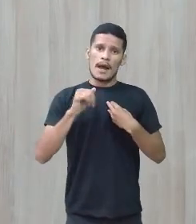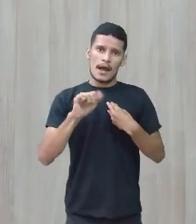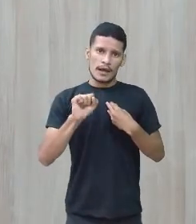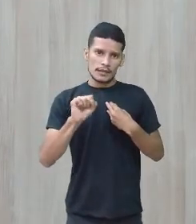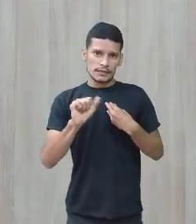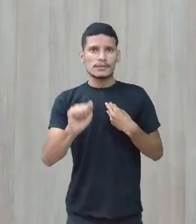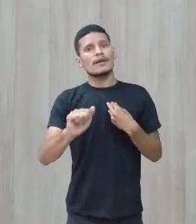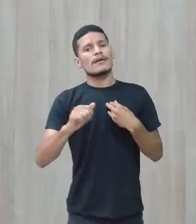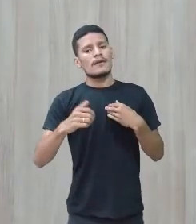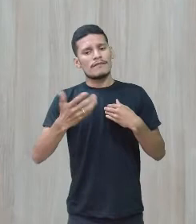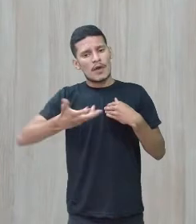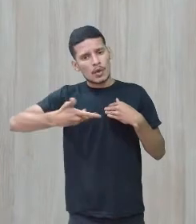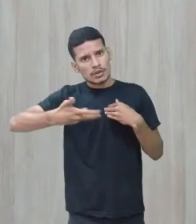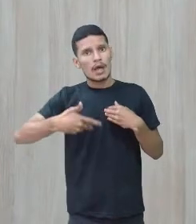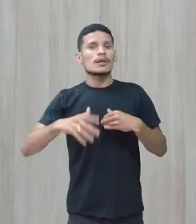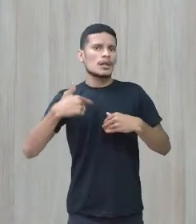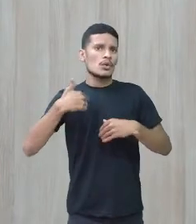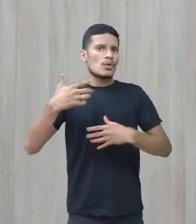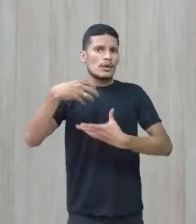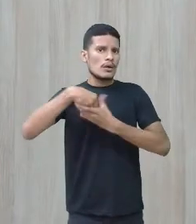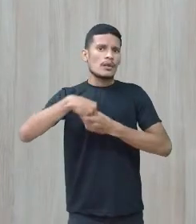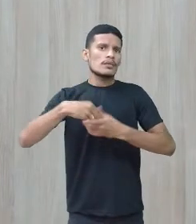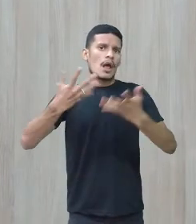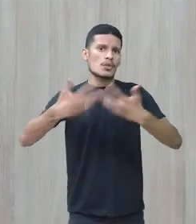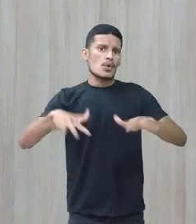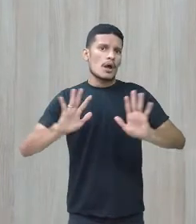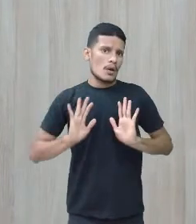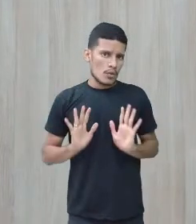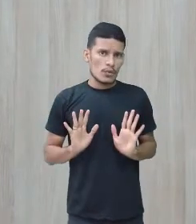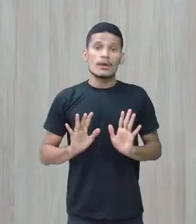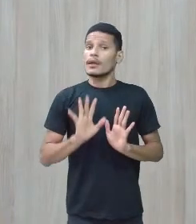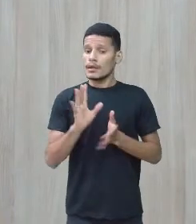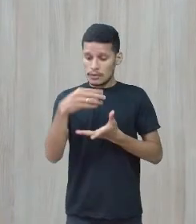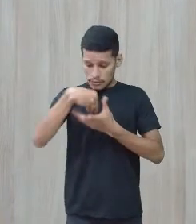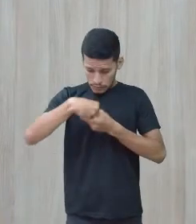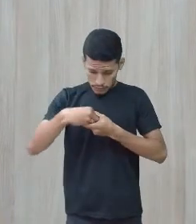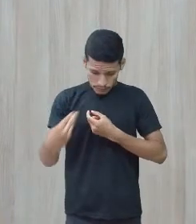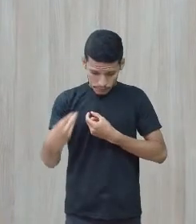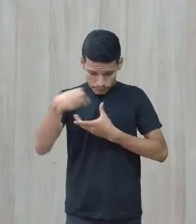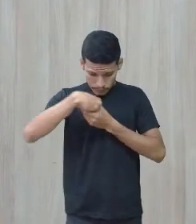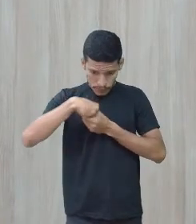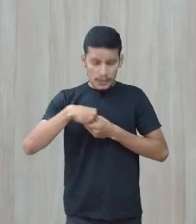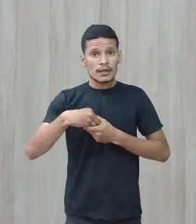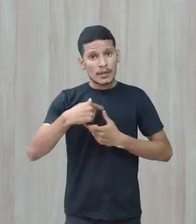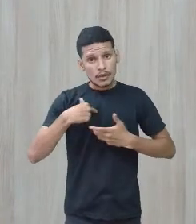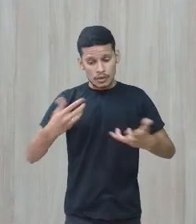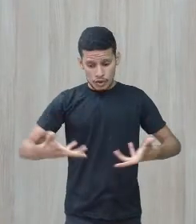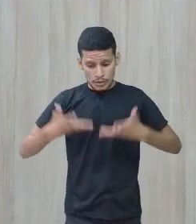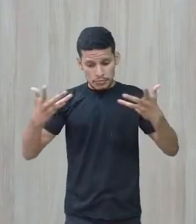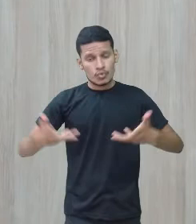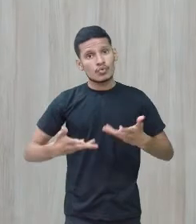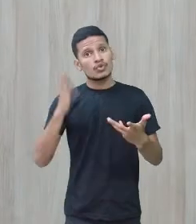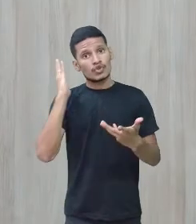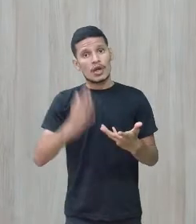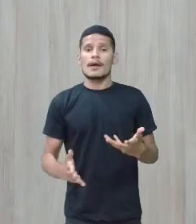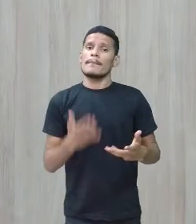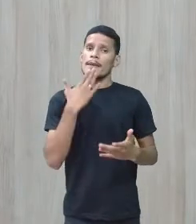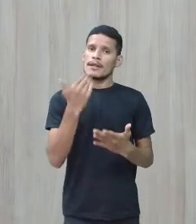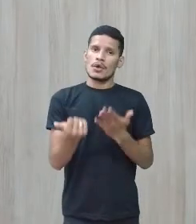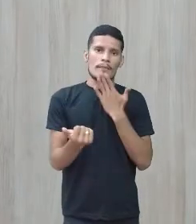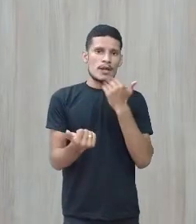velocidade, então eu já tenho isso natural. Quando eu coloco ali, teoricamente, eu estimulo para que fique